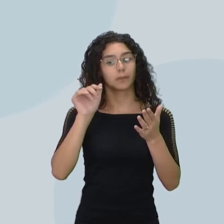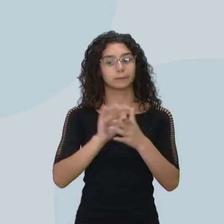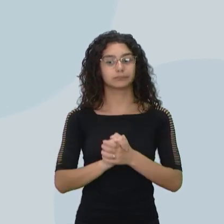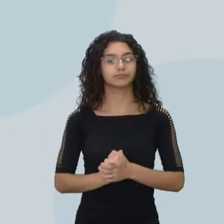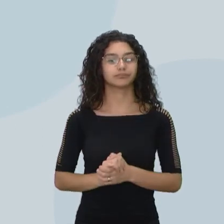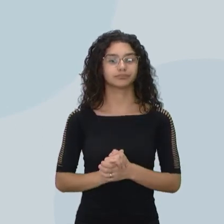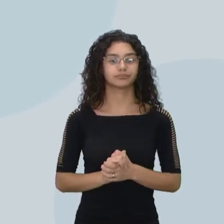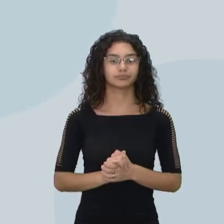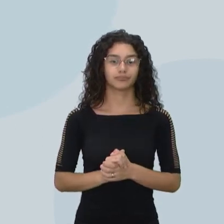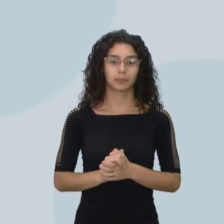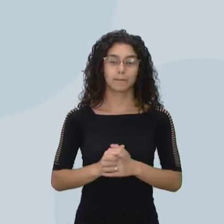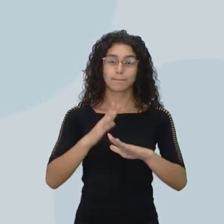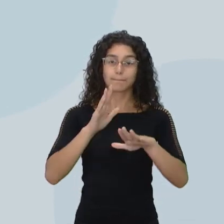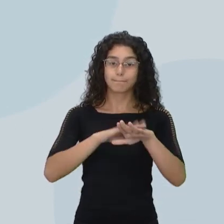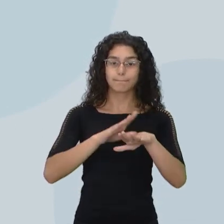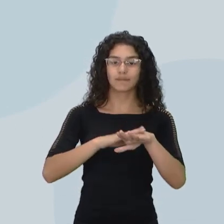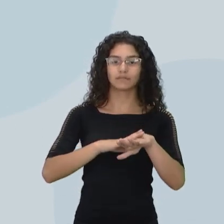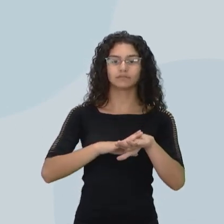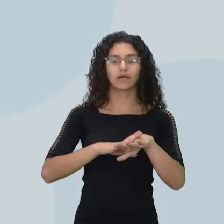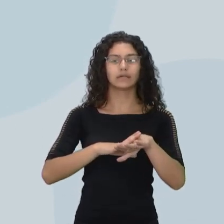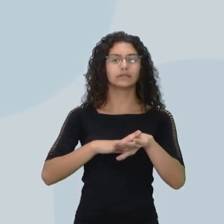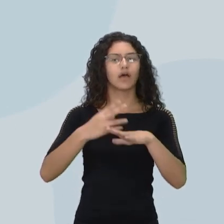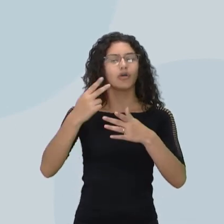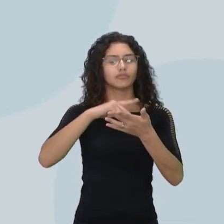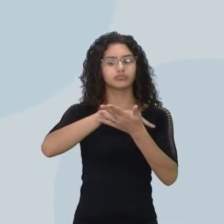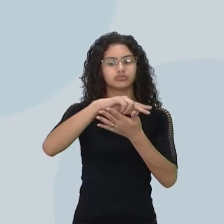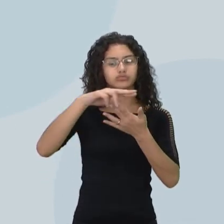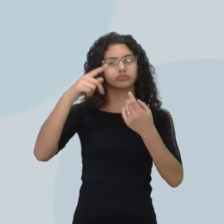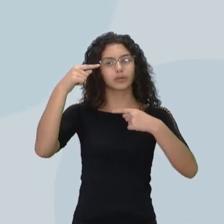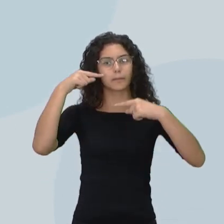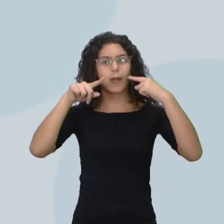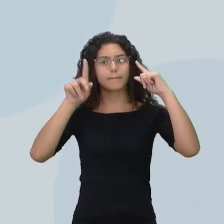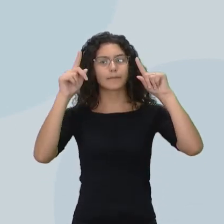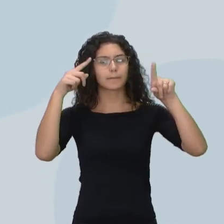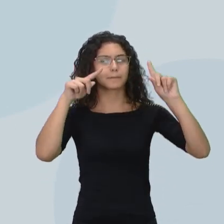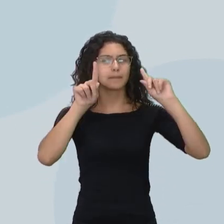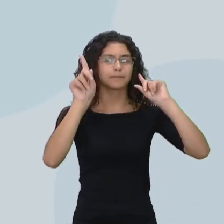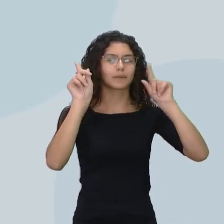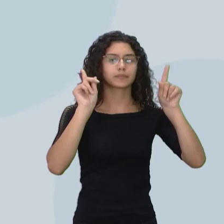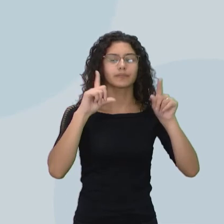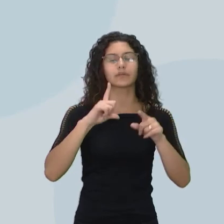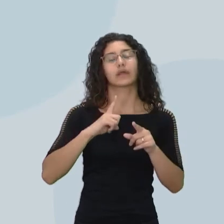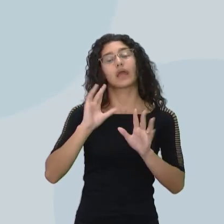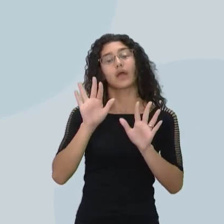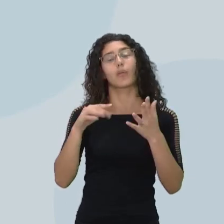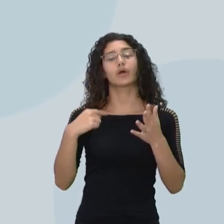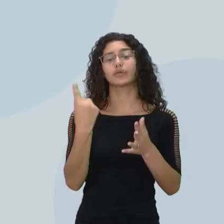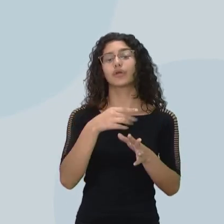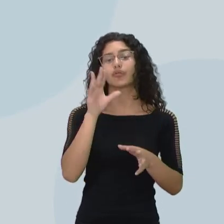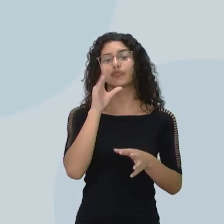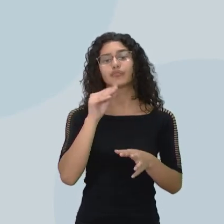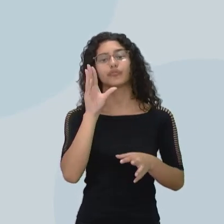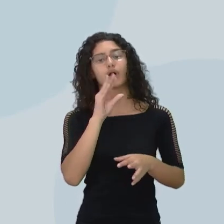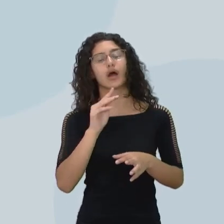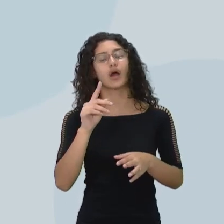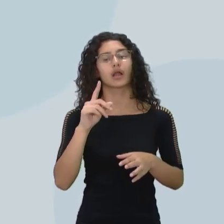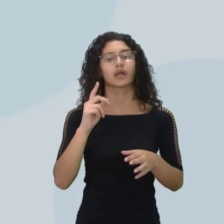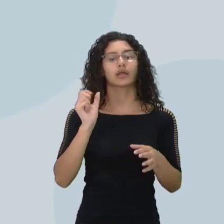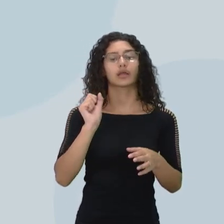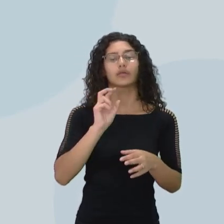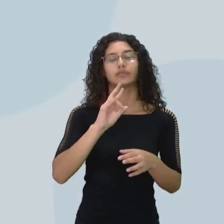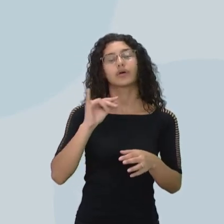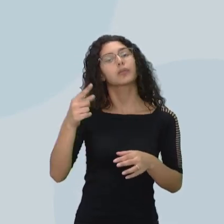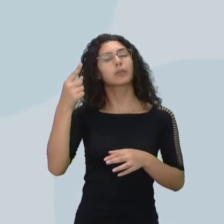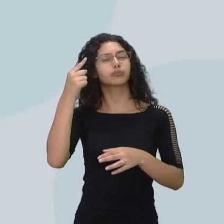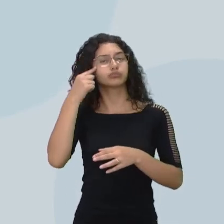seguinte: para que seja feita uma tempestade de ideias, né? Essa tempestade de ideias é quando a gente diz assim aquilo que vai pela